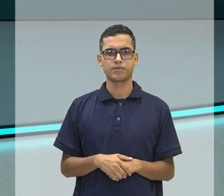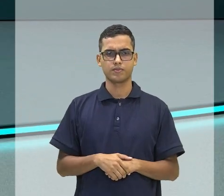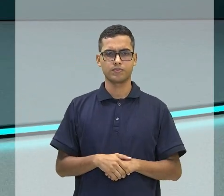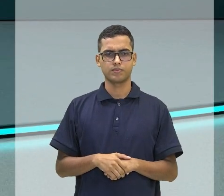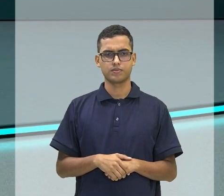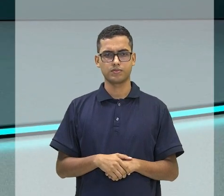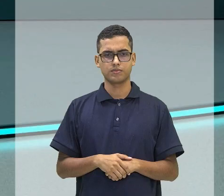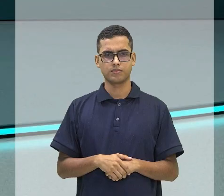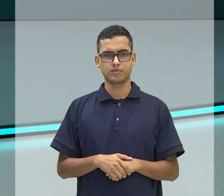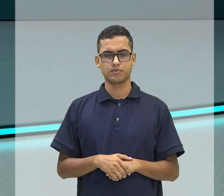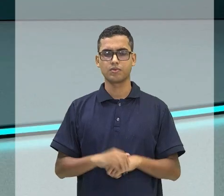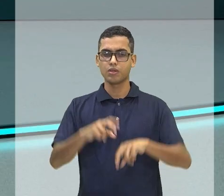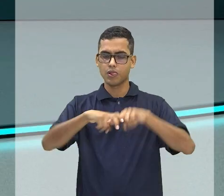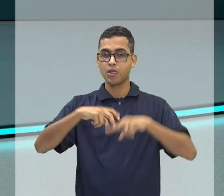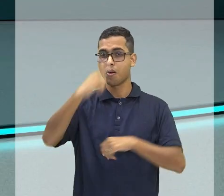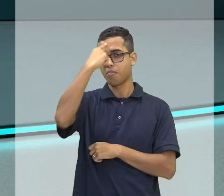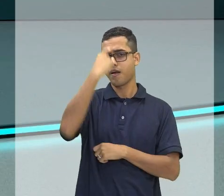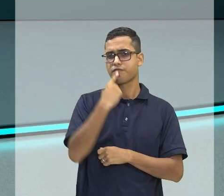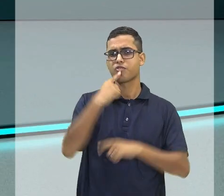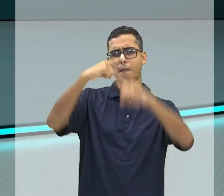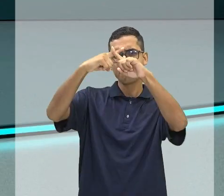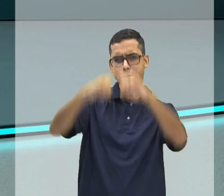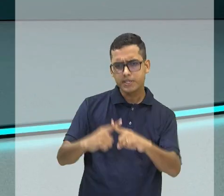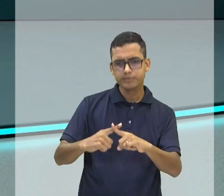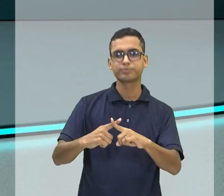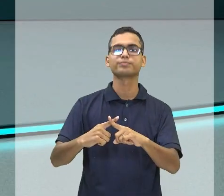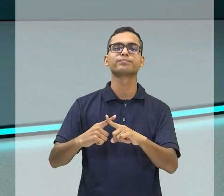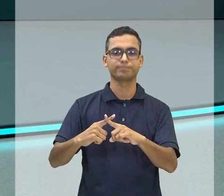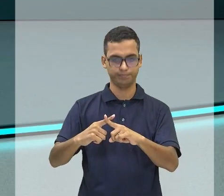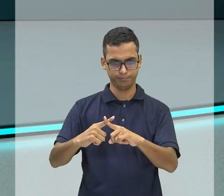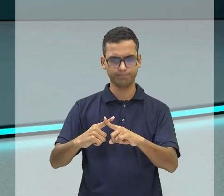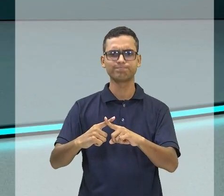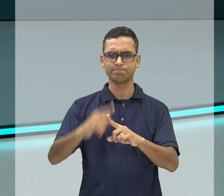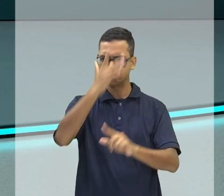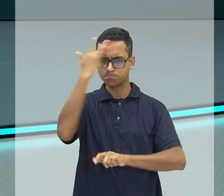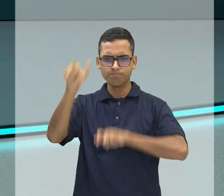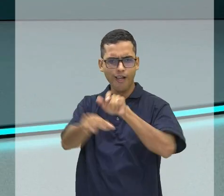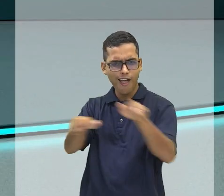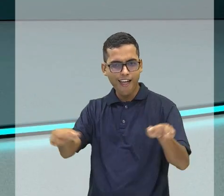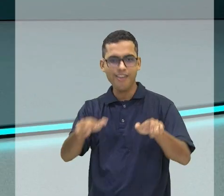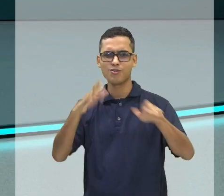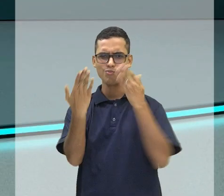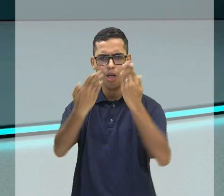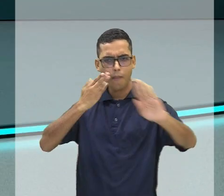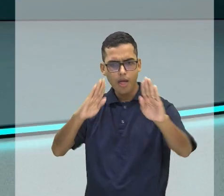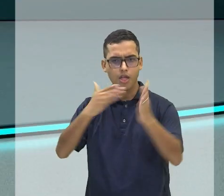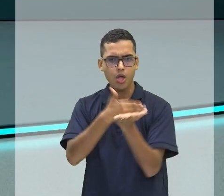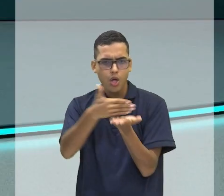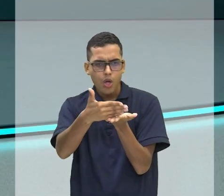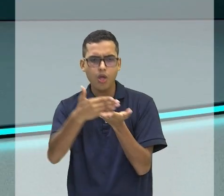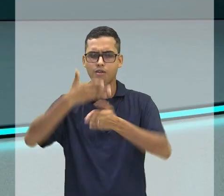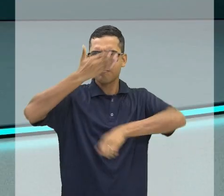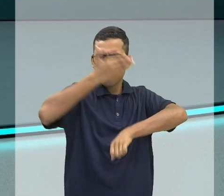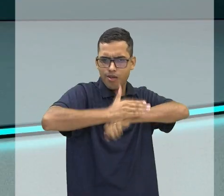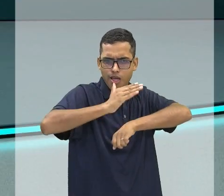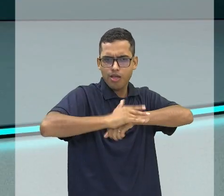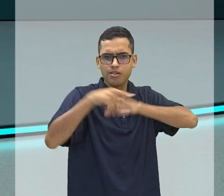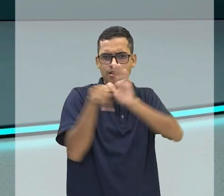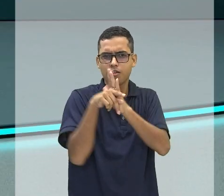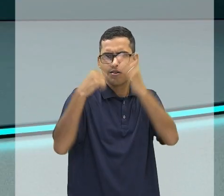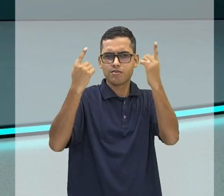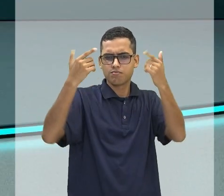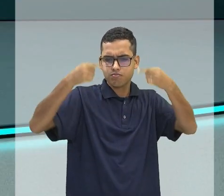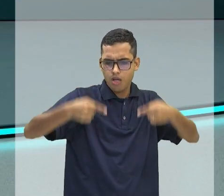caráter competitivo, ou seja, né, os lutadores já começaram a pôr ali à prova todas